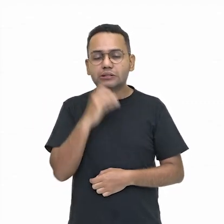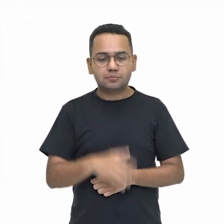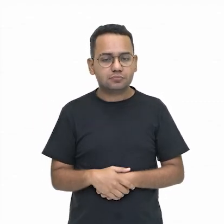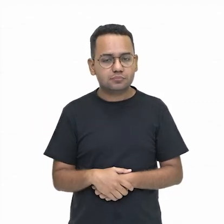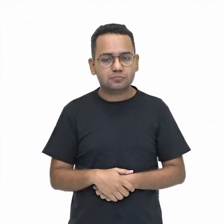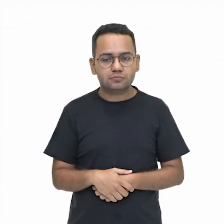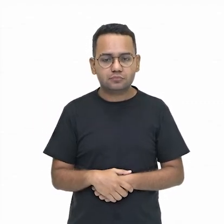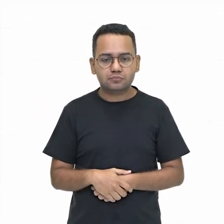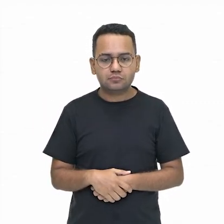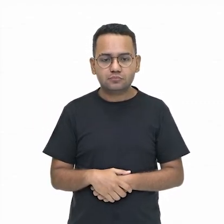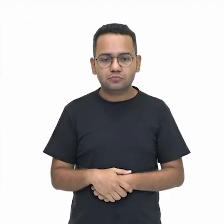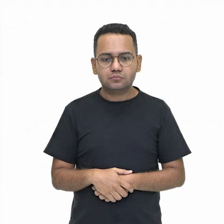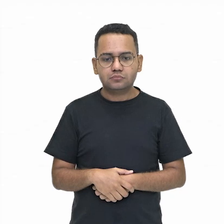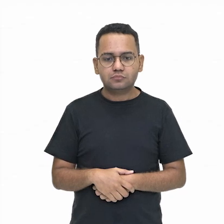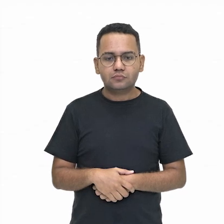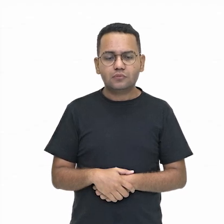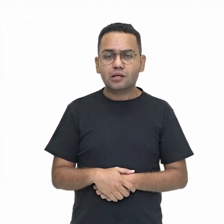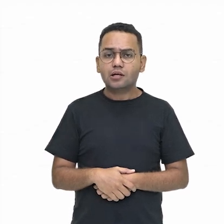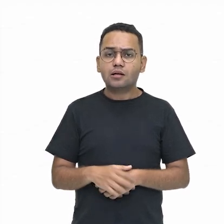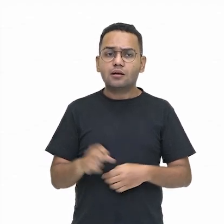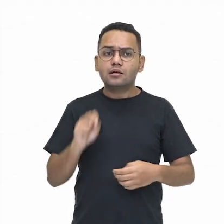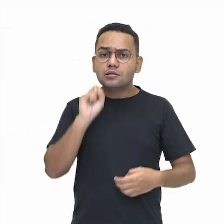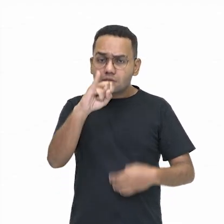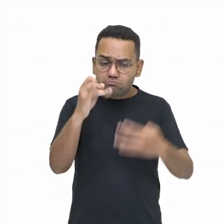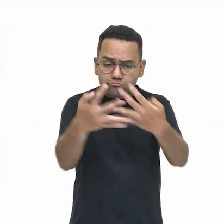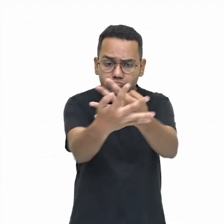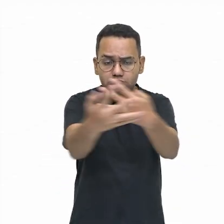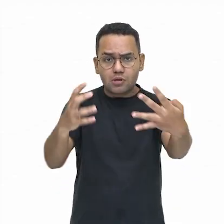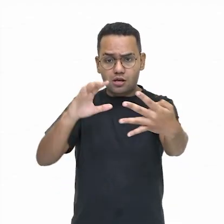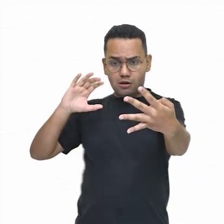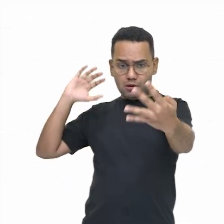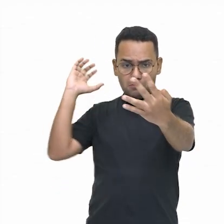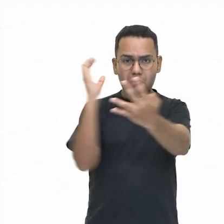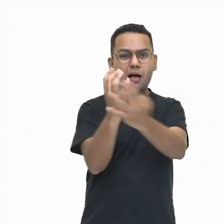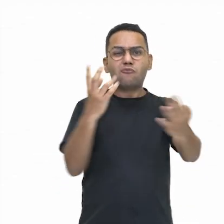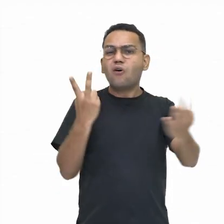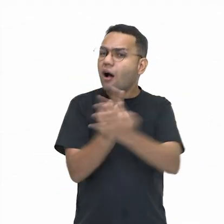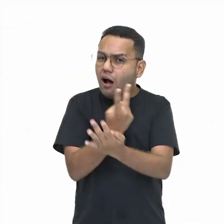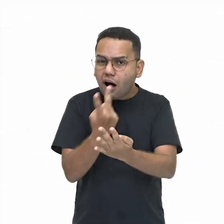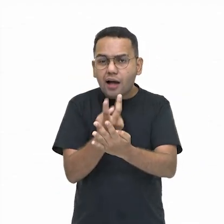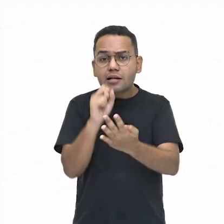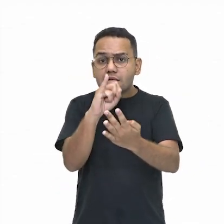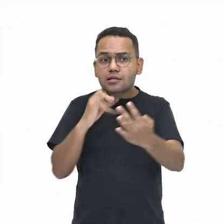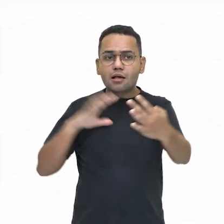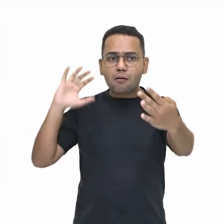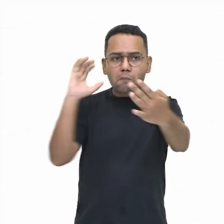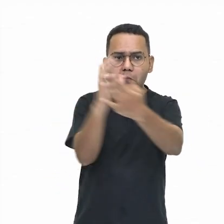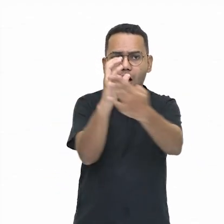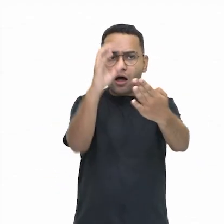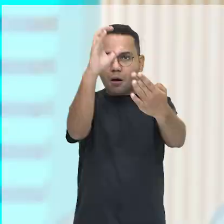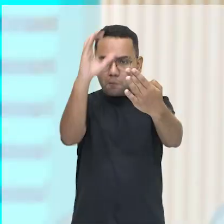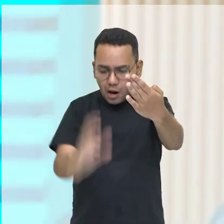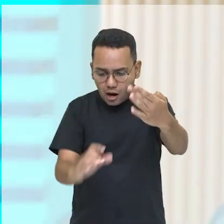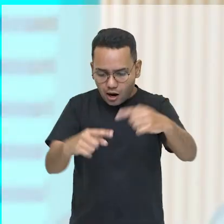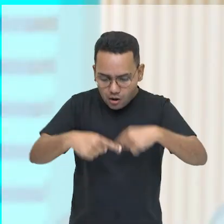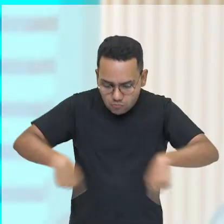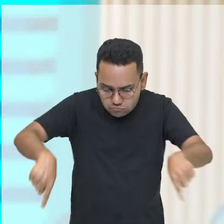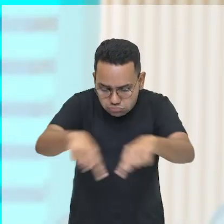bola cair dentro da zona proibida, área, antes ou depois do arremesso. Então lá